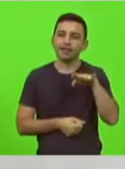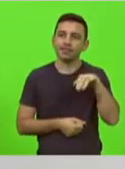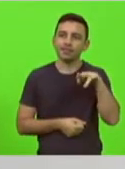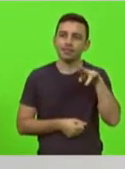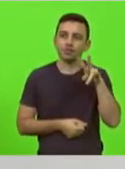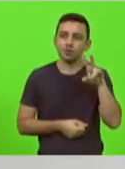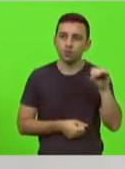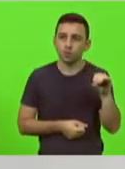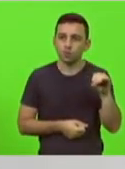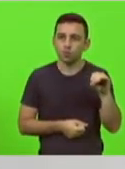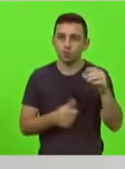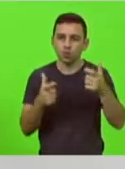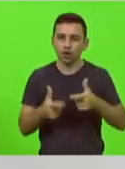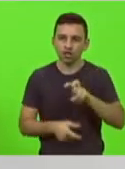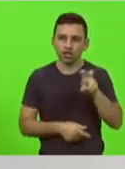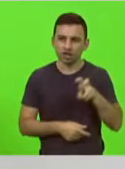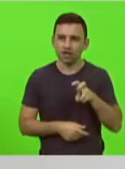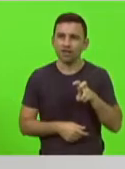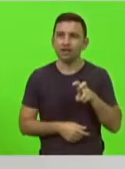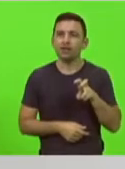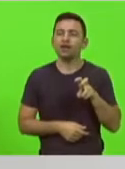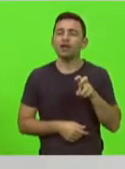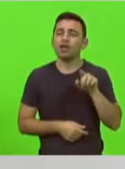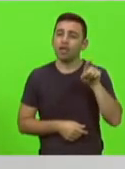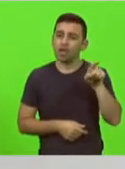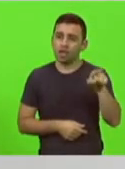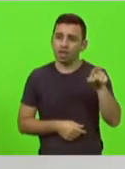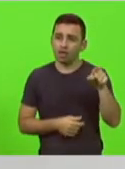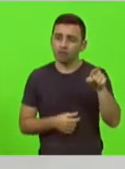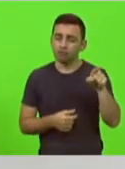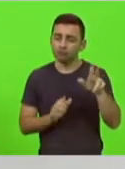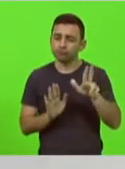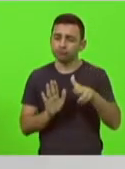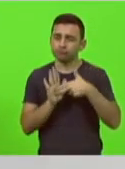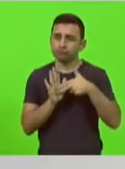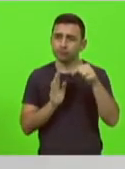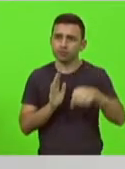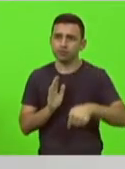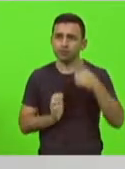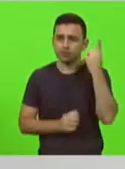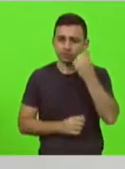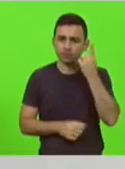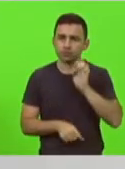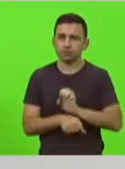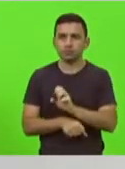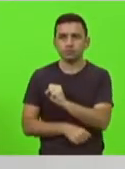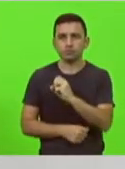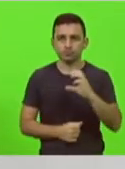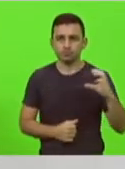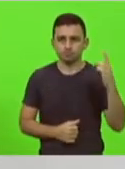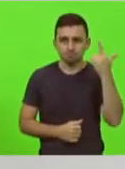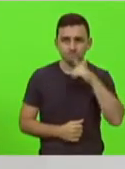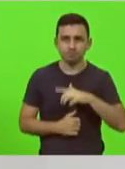também a possibilidade de assumir e ser deputado do Estado de Santa Catarina.